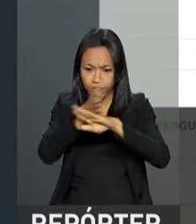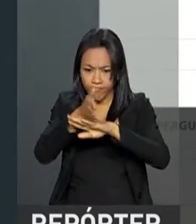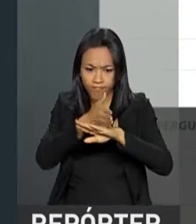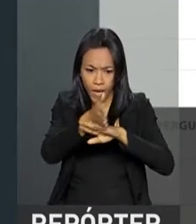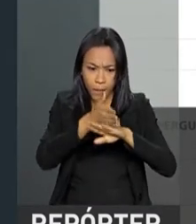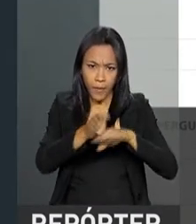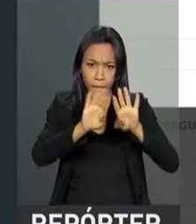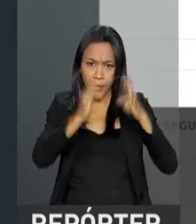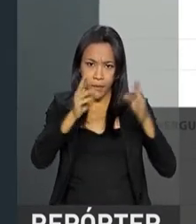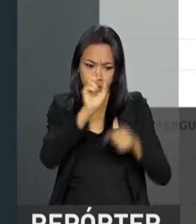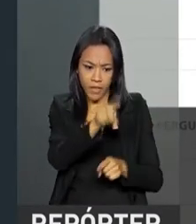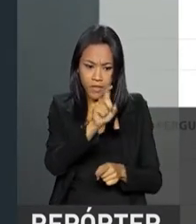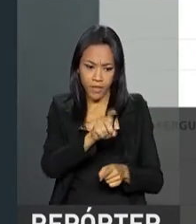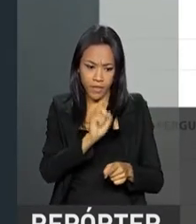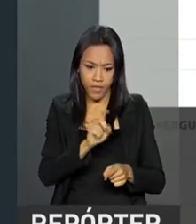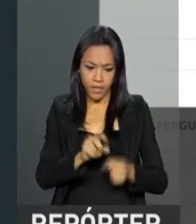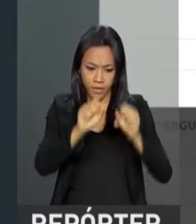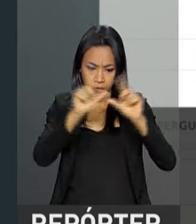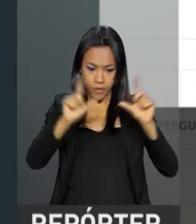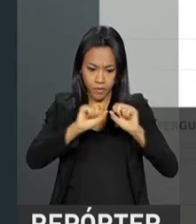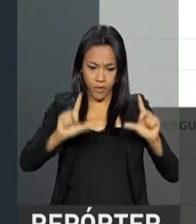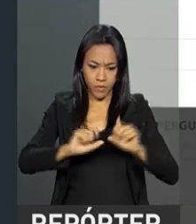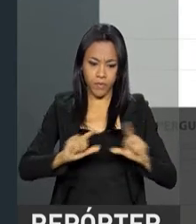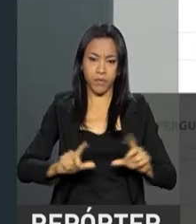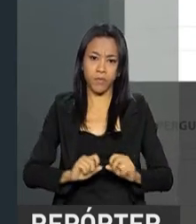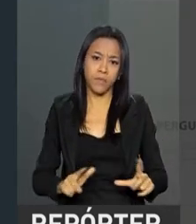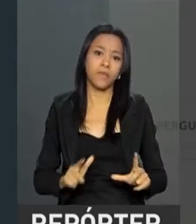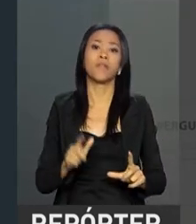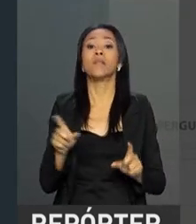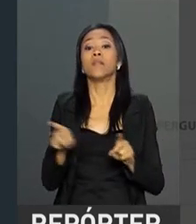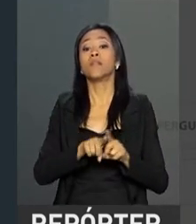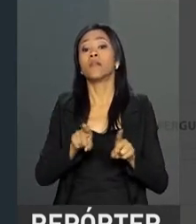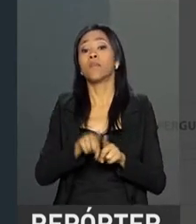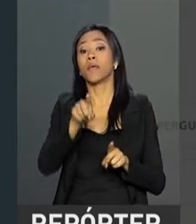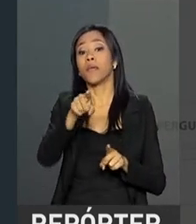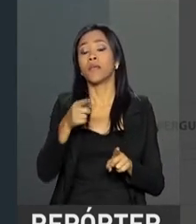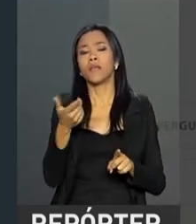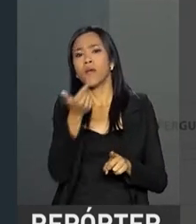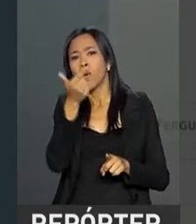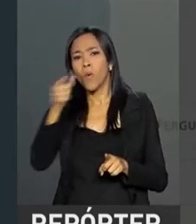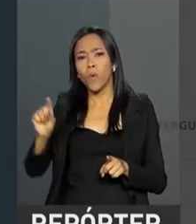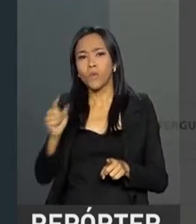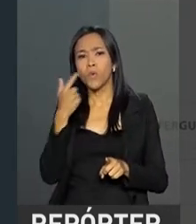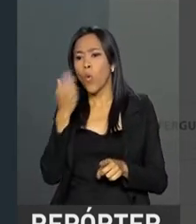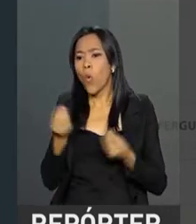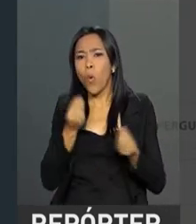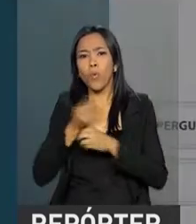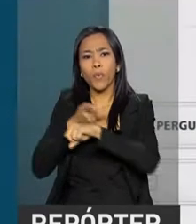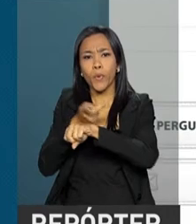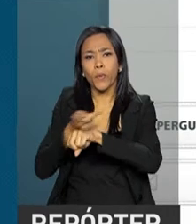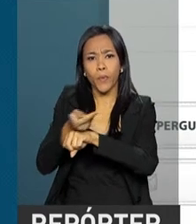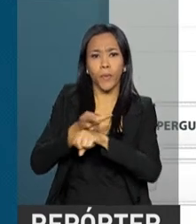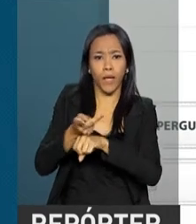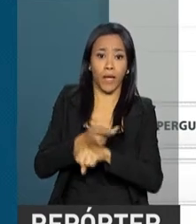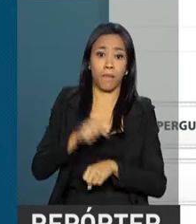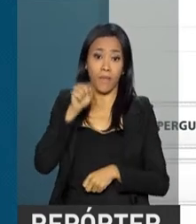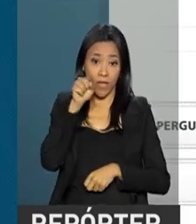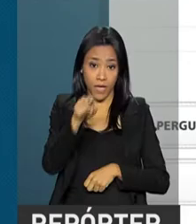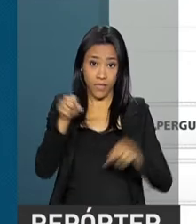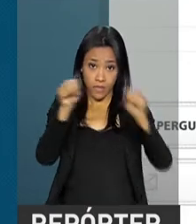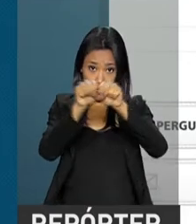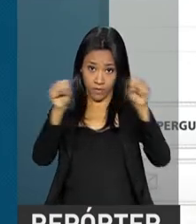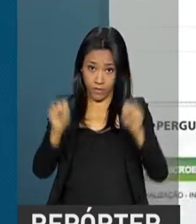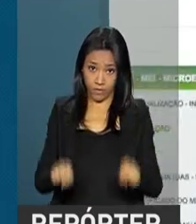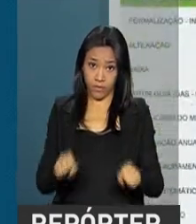para botões e banners inclusão dele para serviços e mecanismos de busca o portal do empreendedor